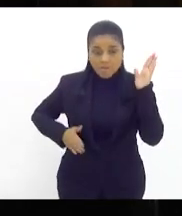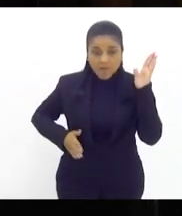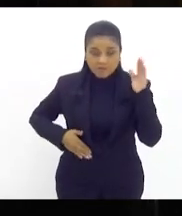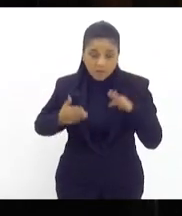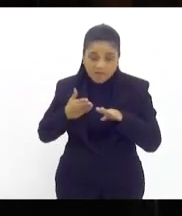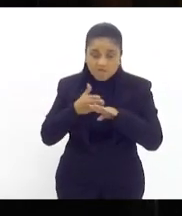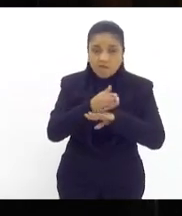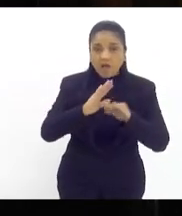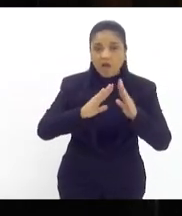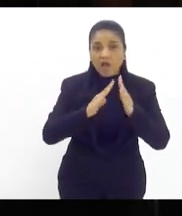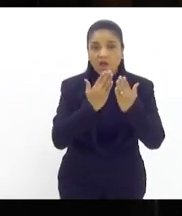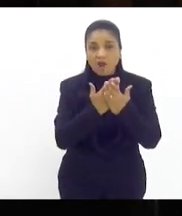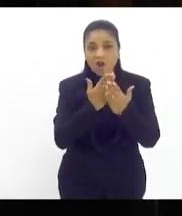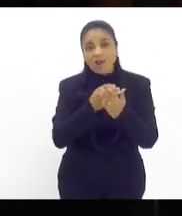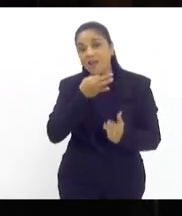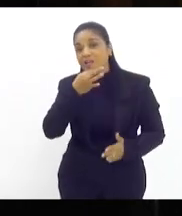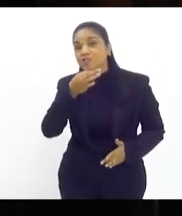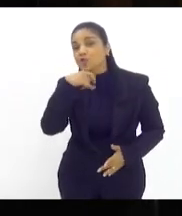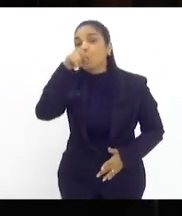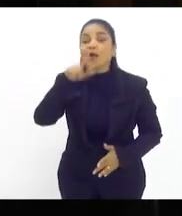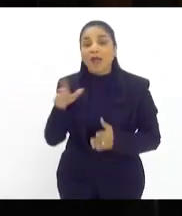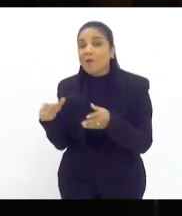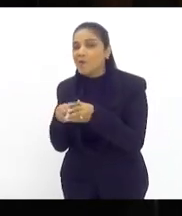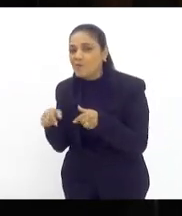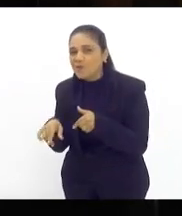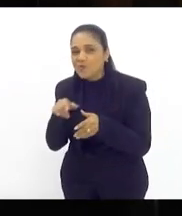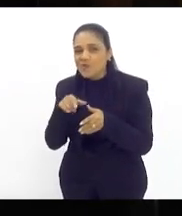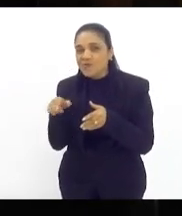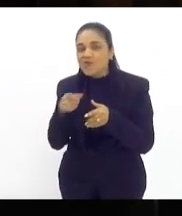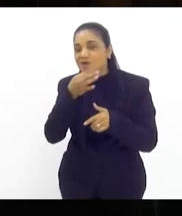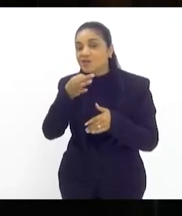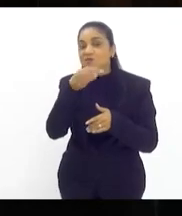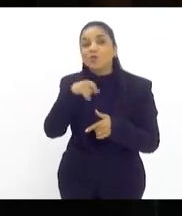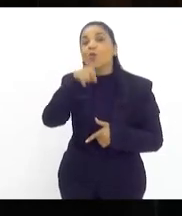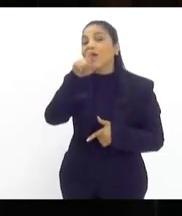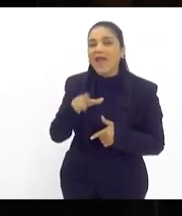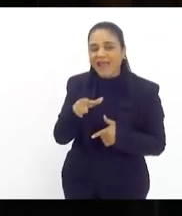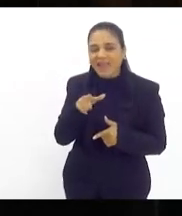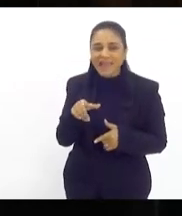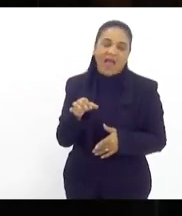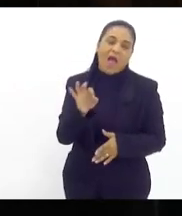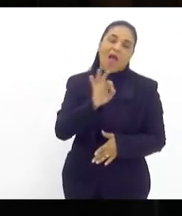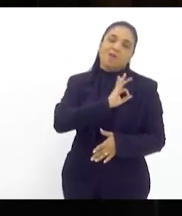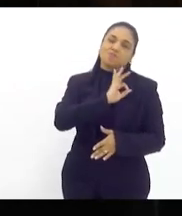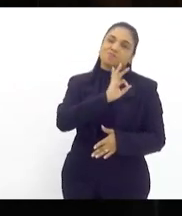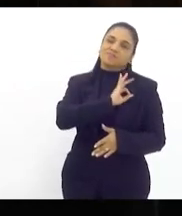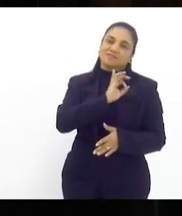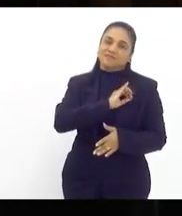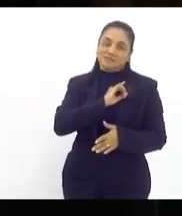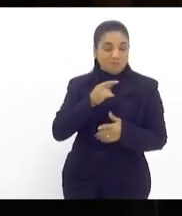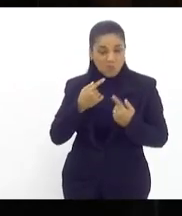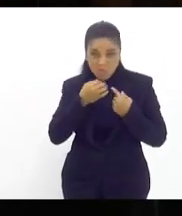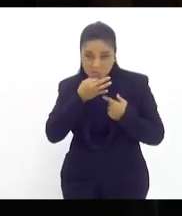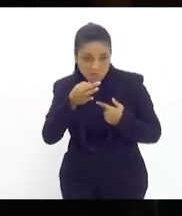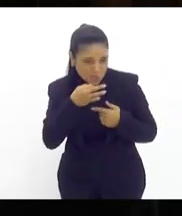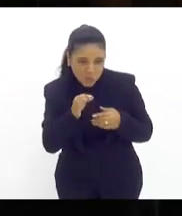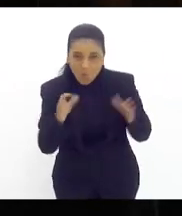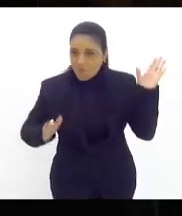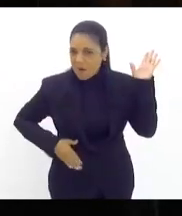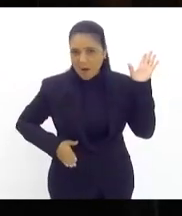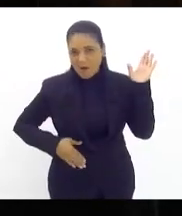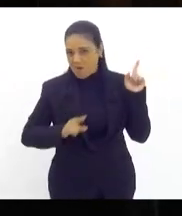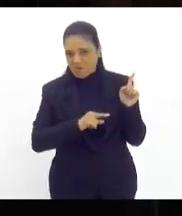escola e eles criticaram quem? criticaram a polícia não criticaram os marginais agora tinha uma